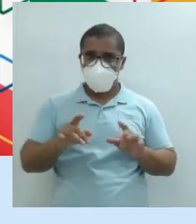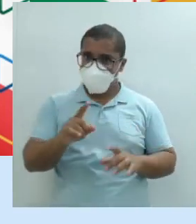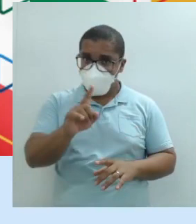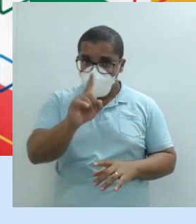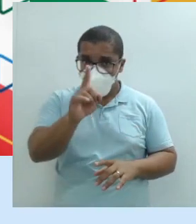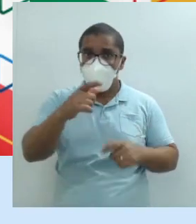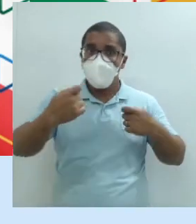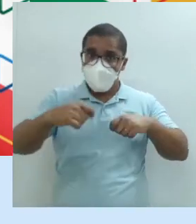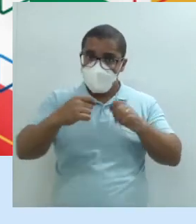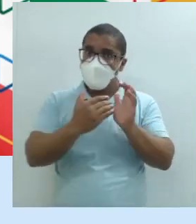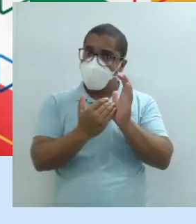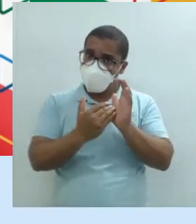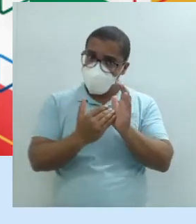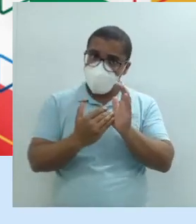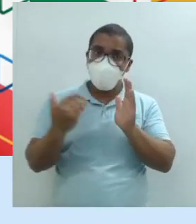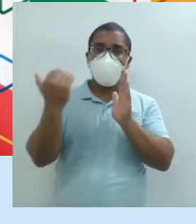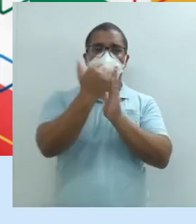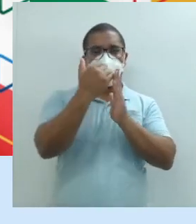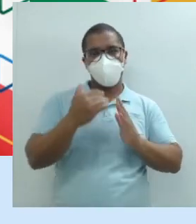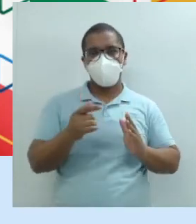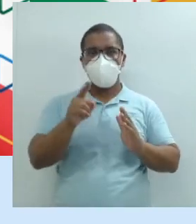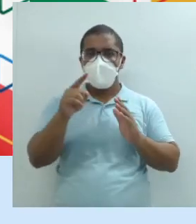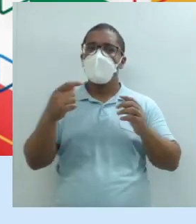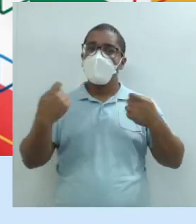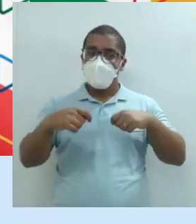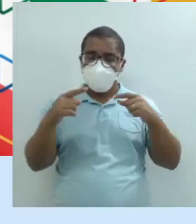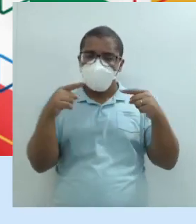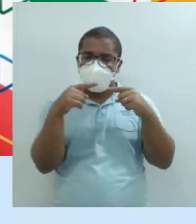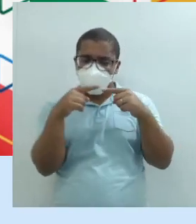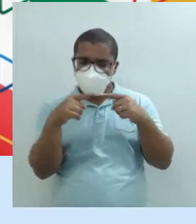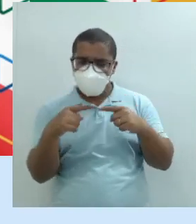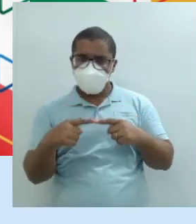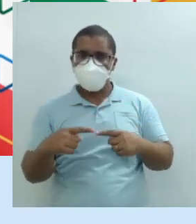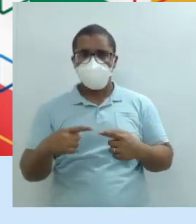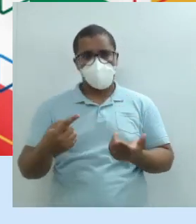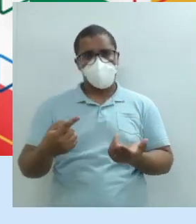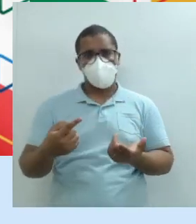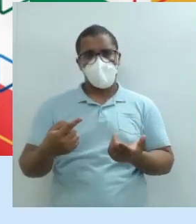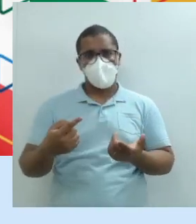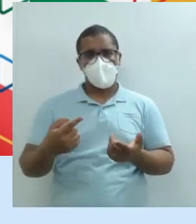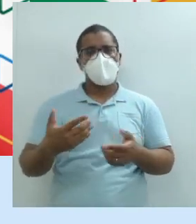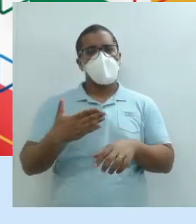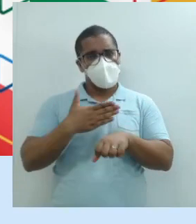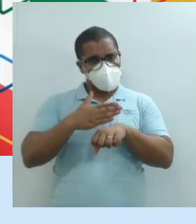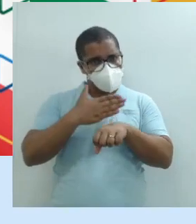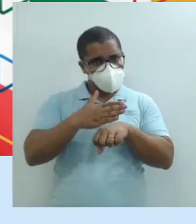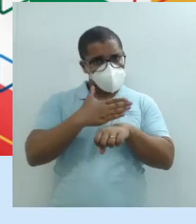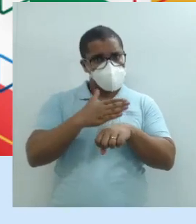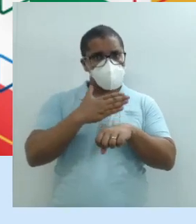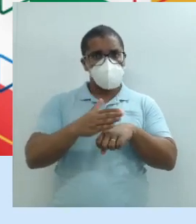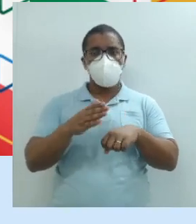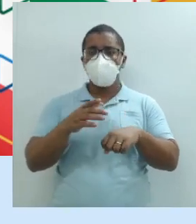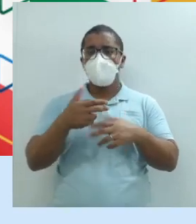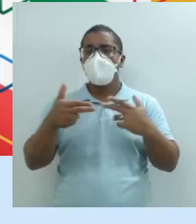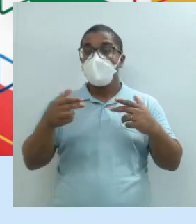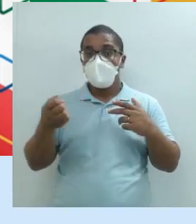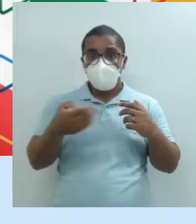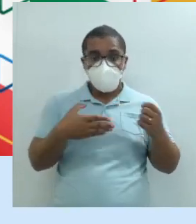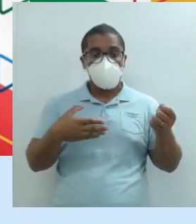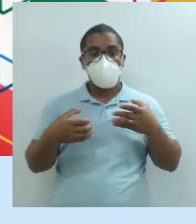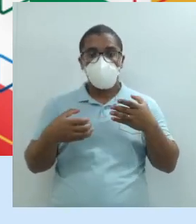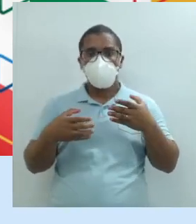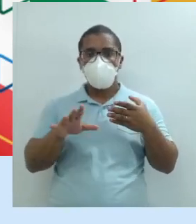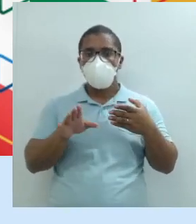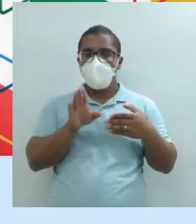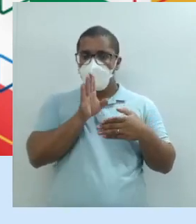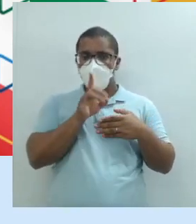precisam aplicar esses conceitos, né, aplicá-los a situações novas e ensinar outras pessoas. Então